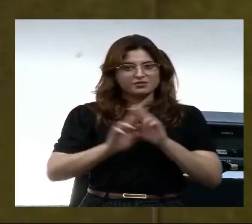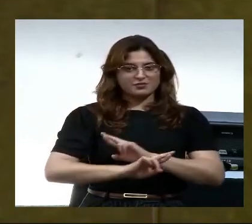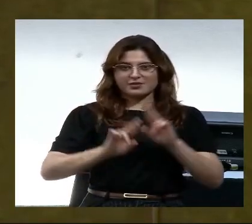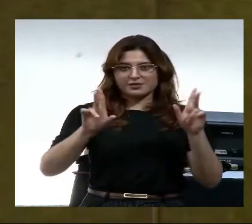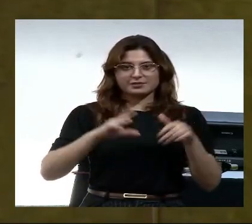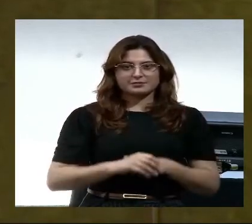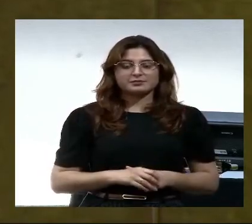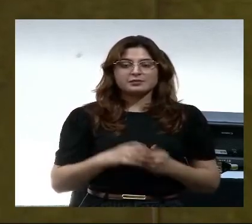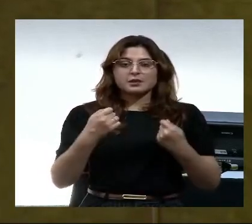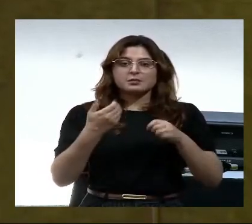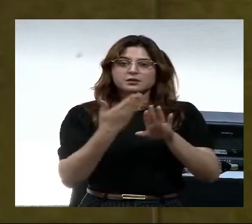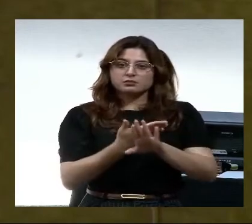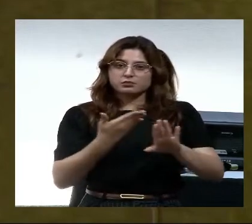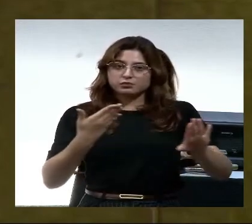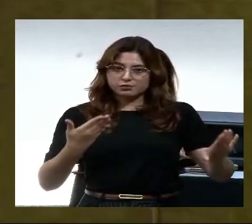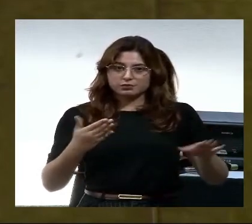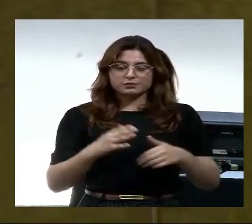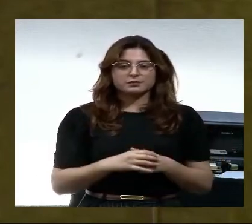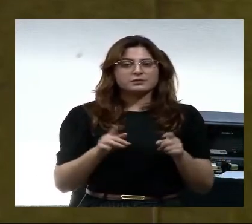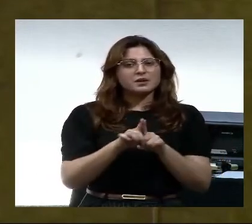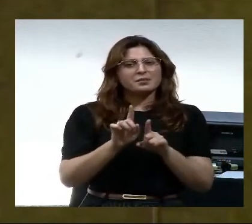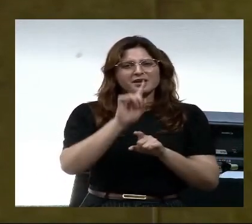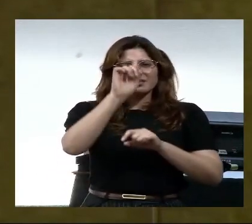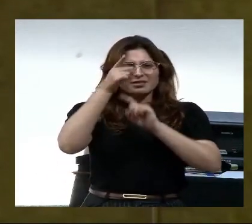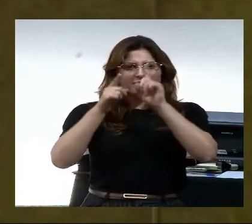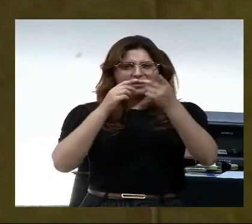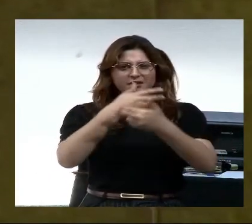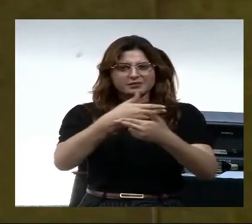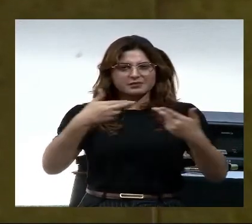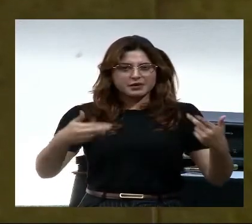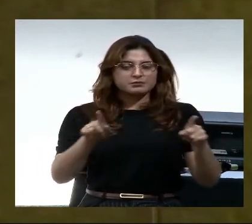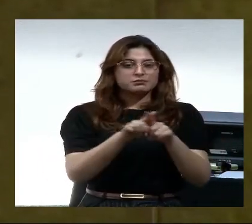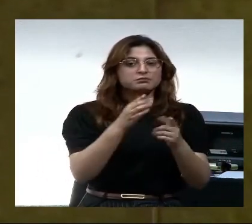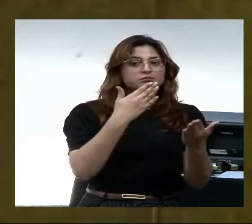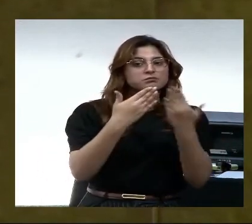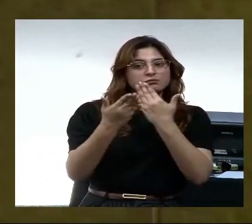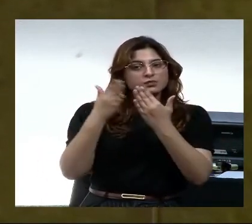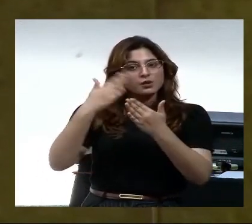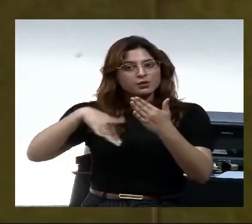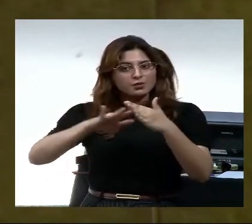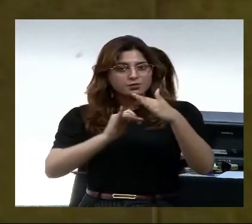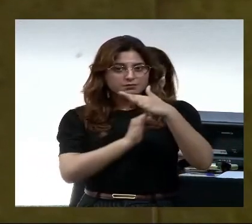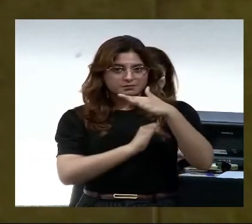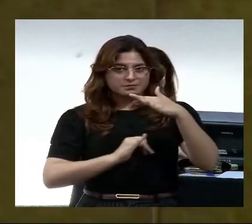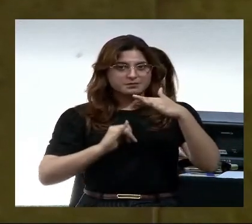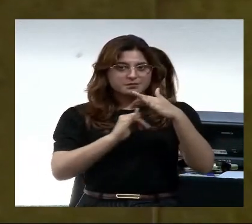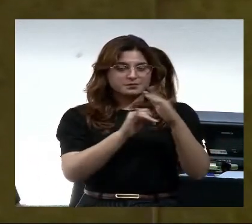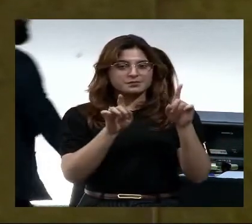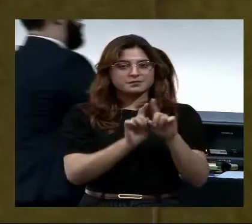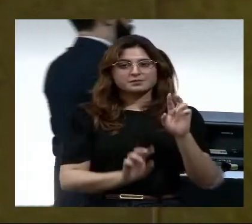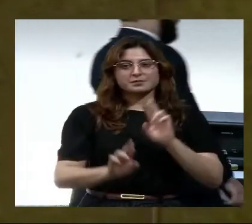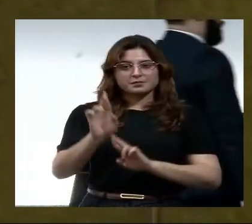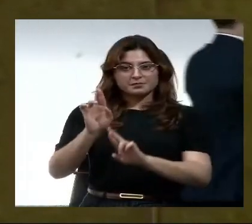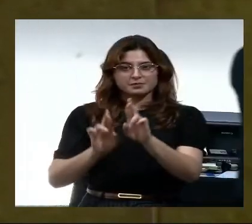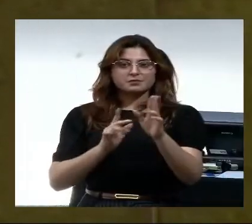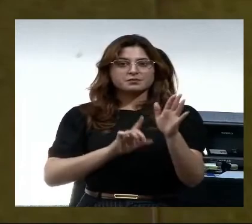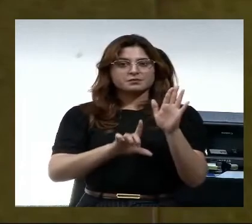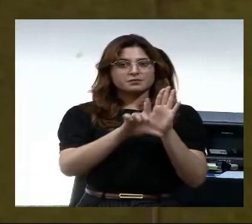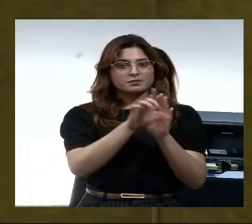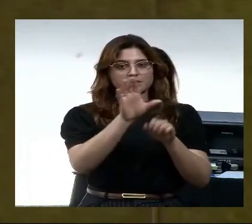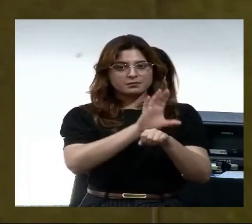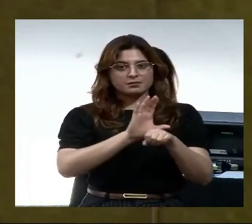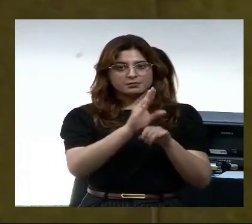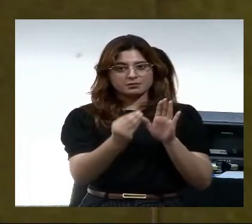a equidistância dos partidos e das ideologias e dialogar com todas as instituições e autoridades legitimamente